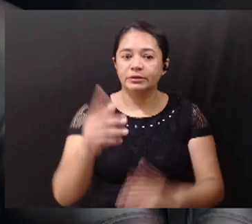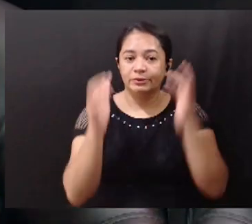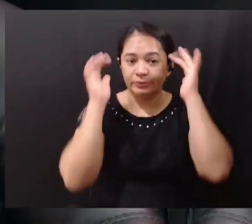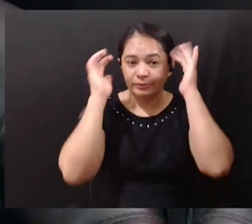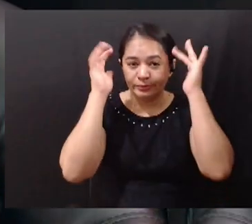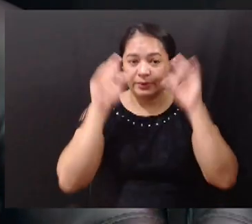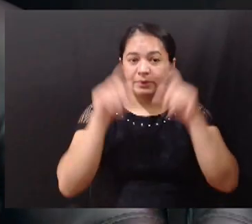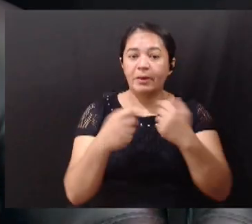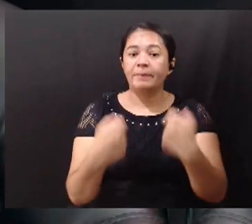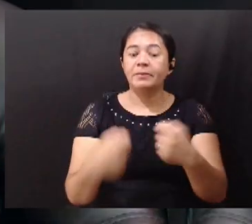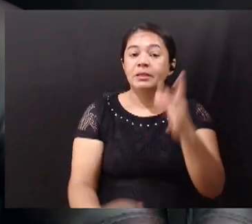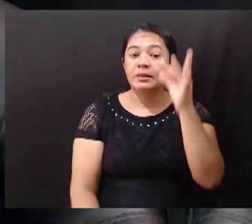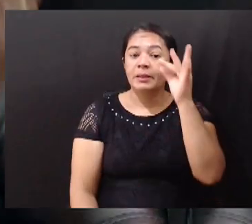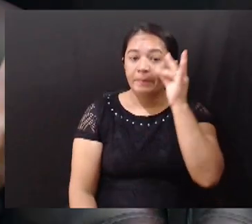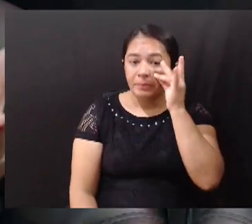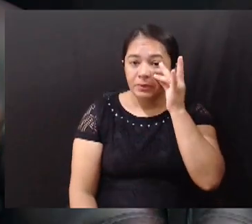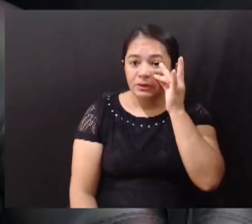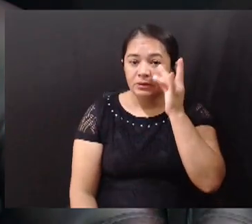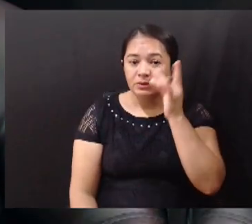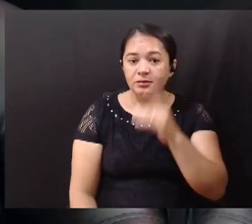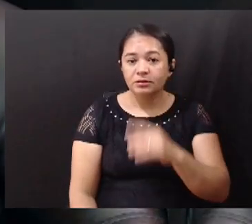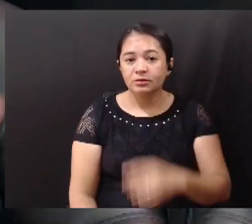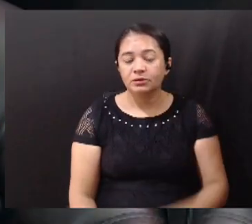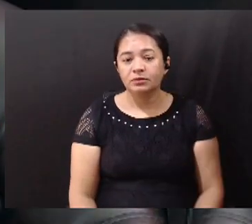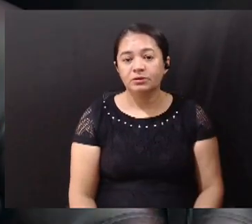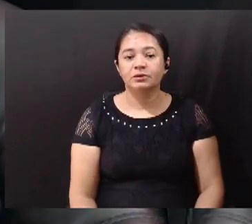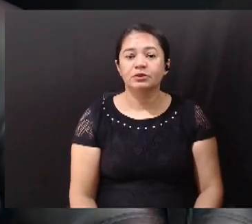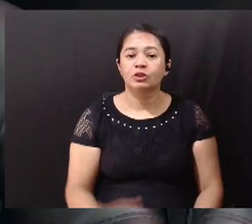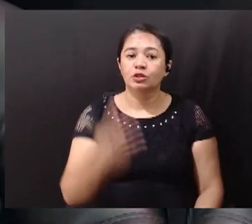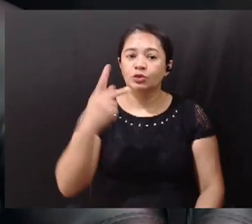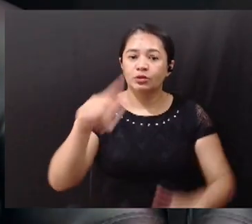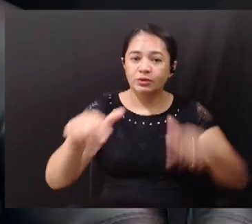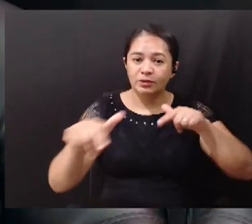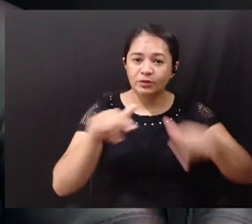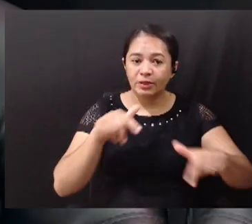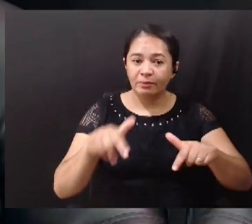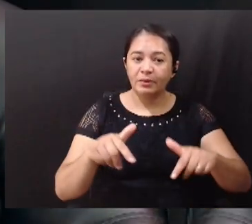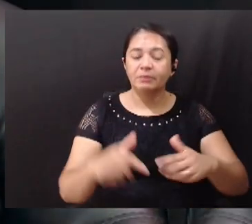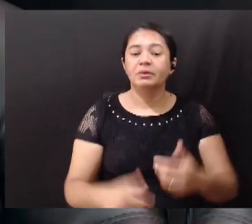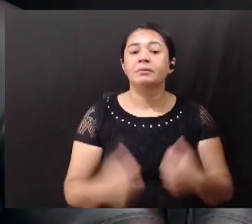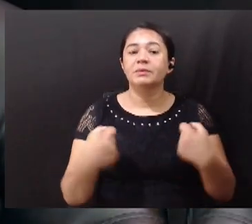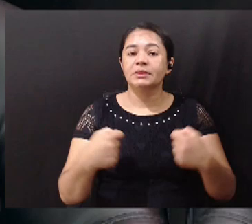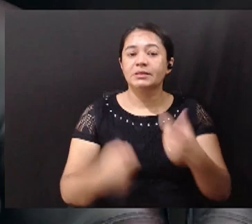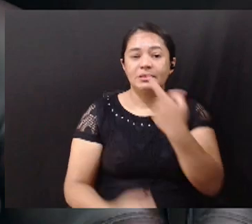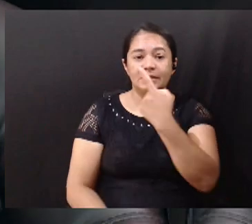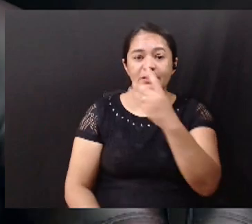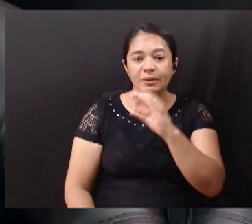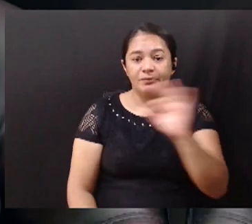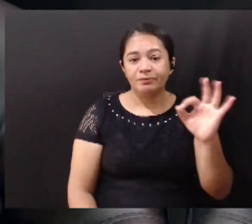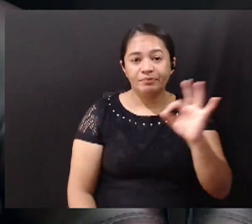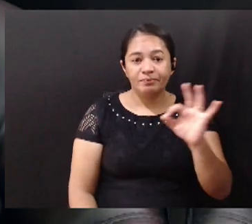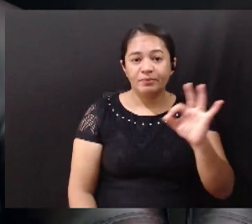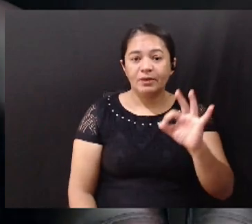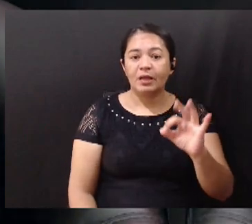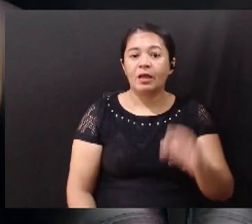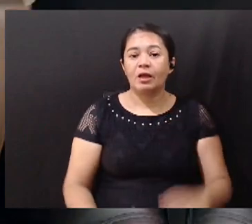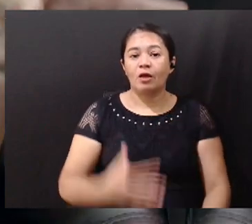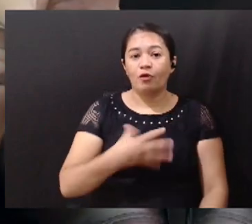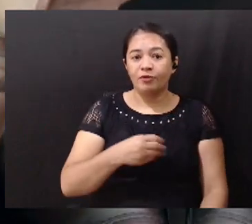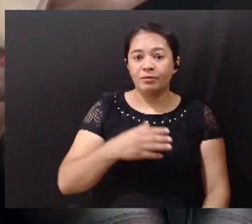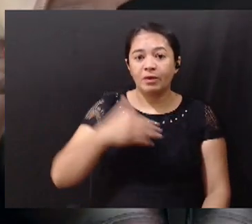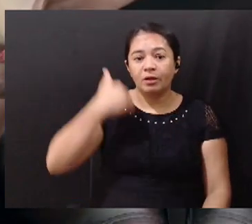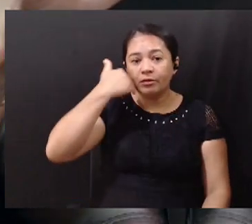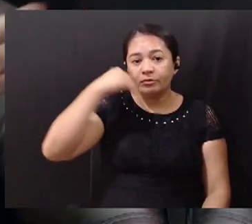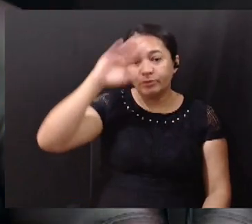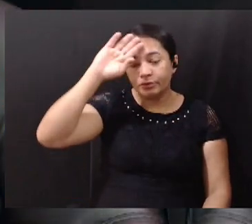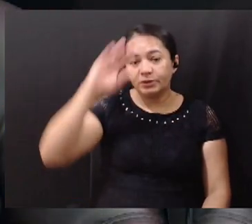presente. Da mesma coisa quando você está no seu trabalho, esteja presente no seu trabalho. Ah, mas meu filho está com febre. Tudo bem, hoje você vai estar 50%